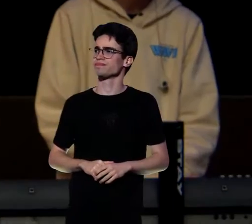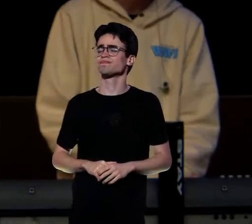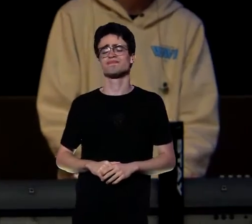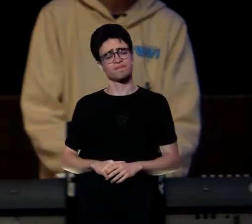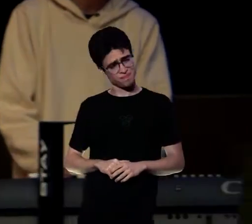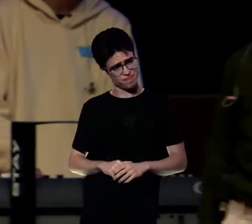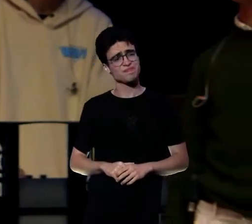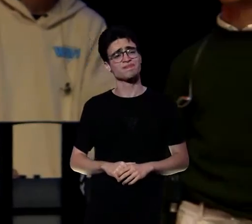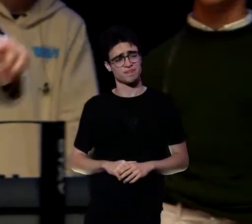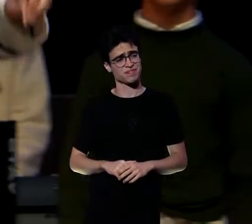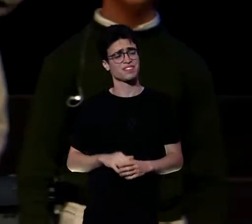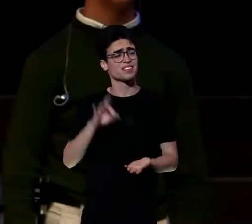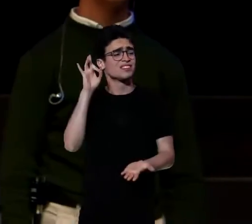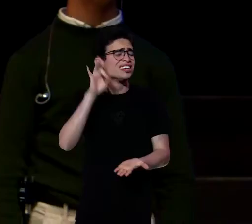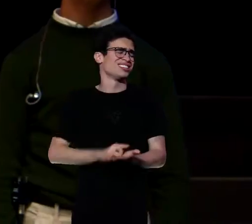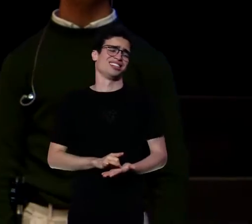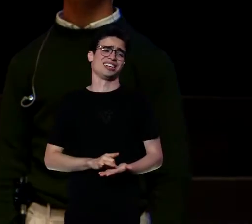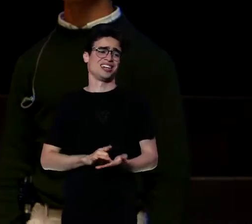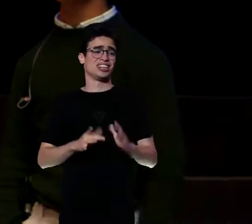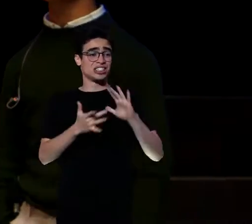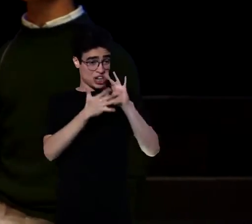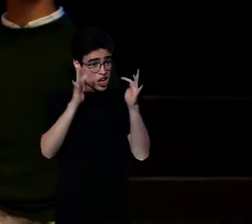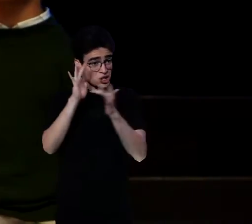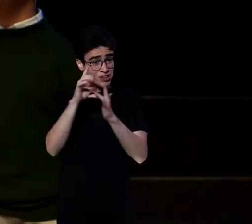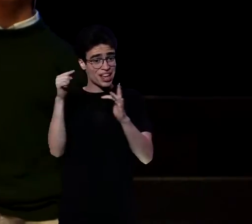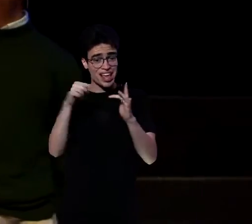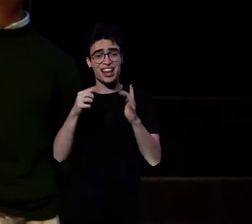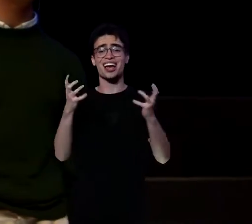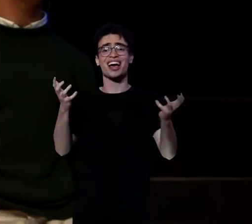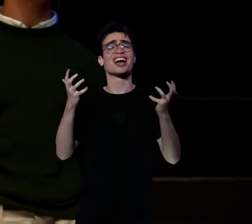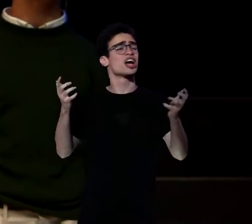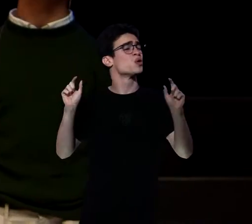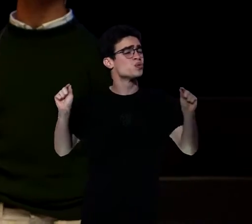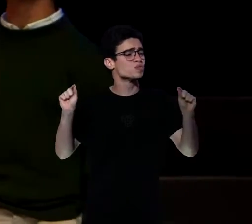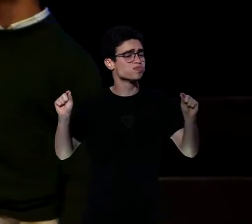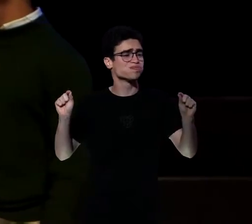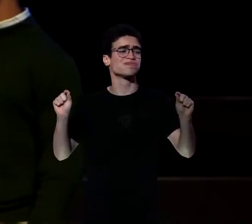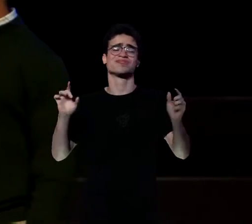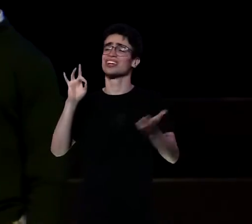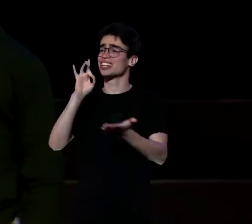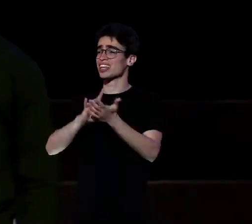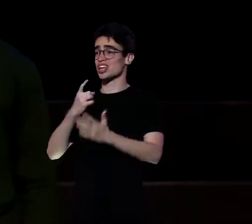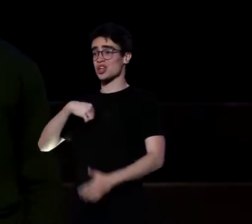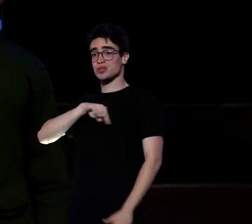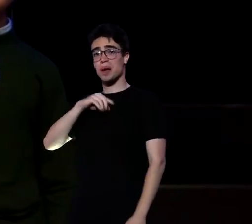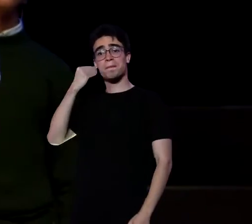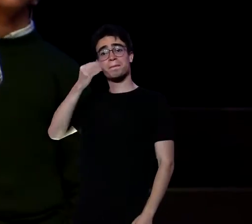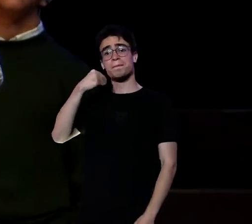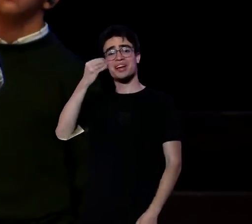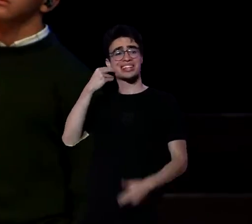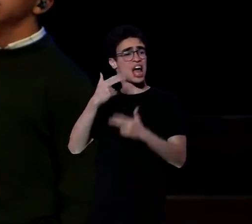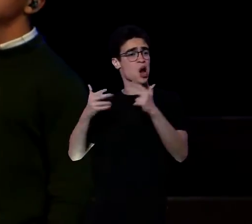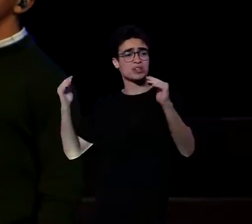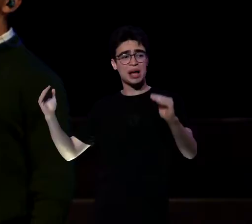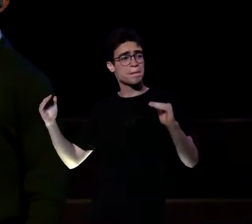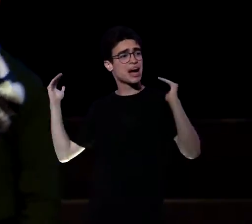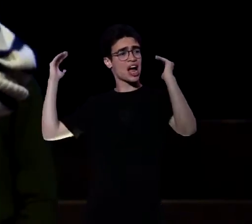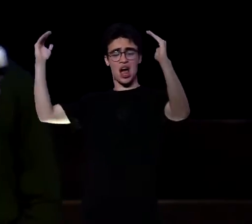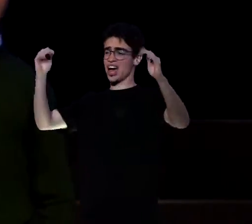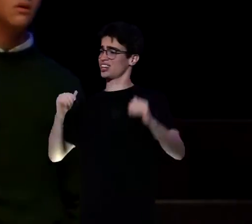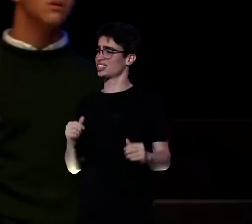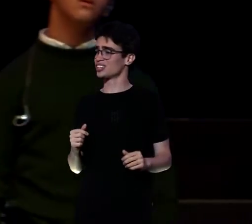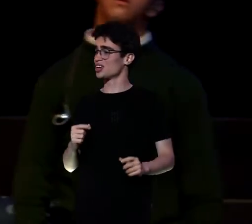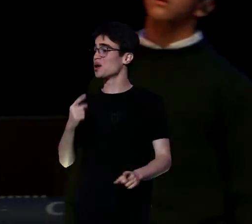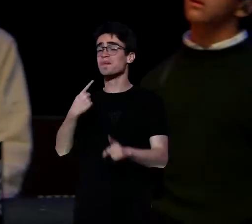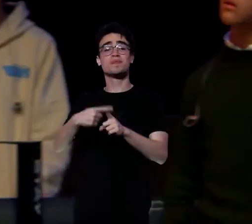Jesus quer muito, mas assim, muito mesmo, que a gente viva coisas ainda maiores. Afinal de contas,